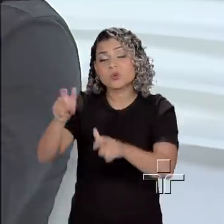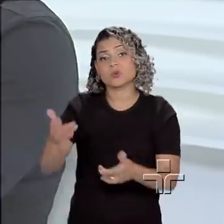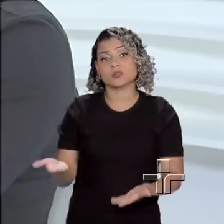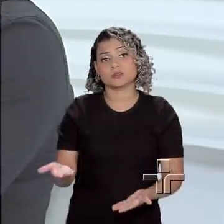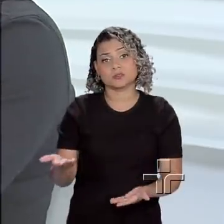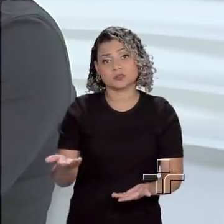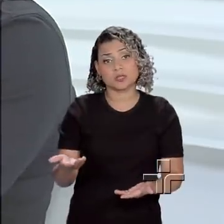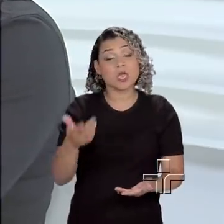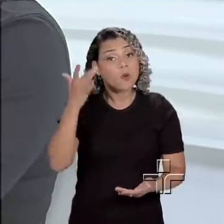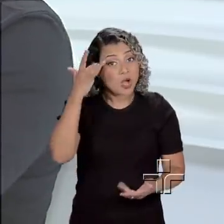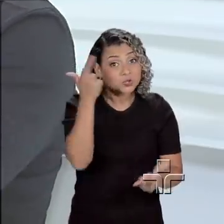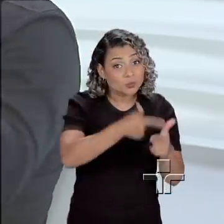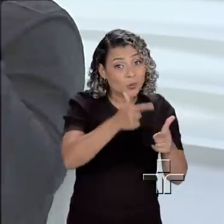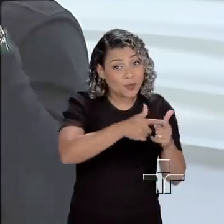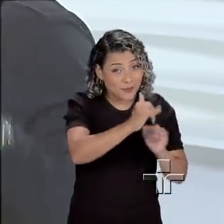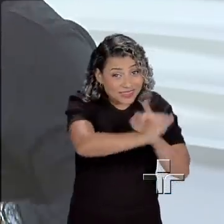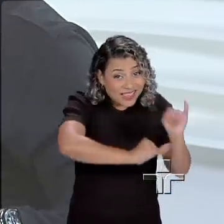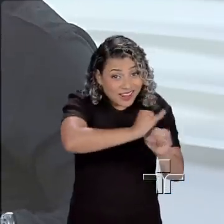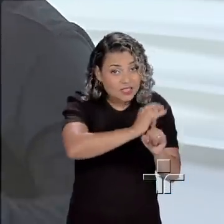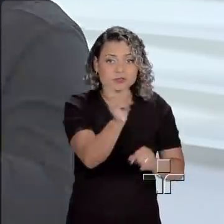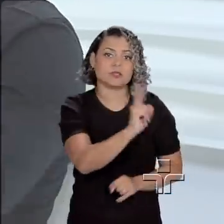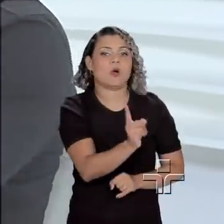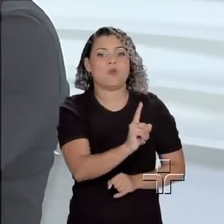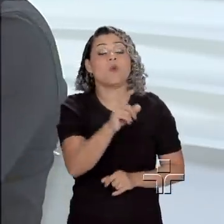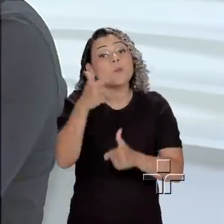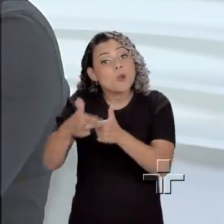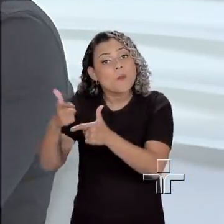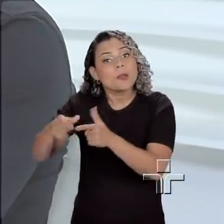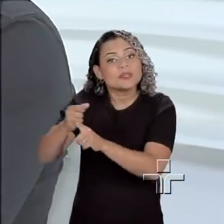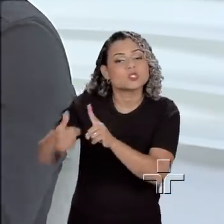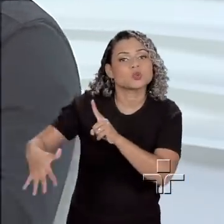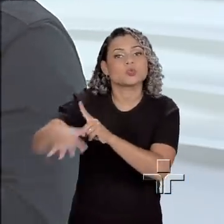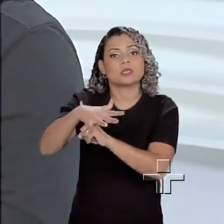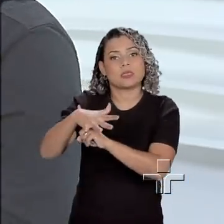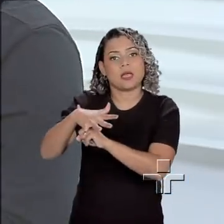problema está na rede, eu acho que o problema está na sociedade e a rede